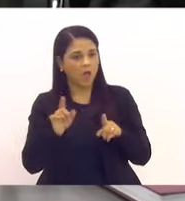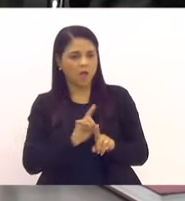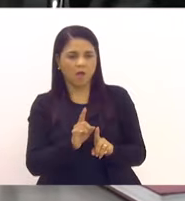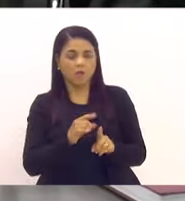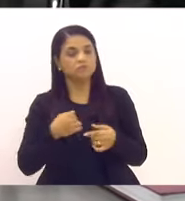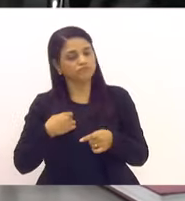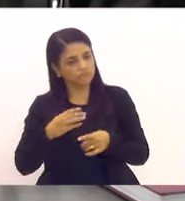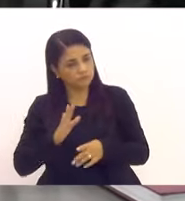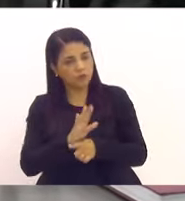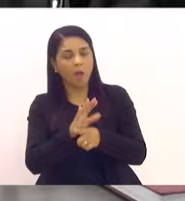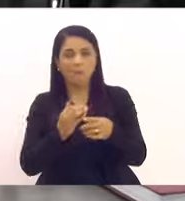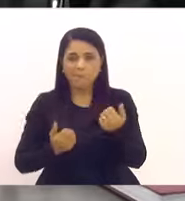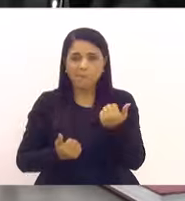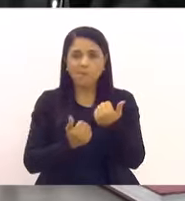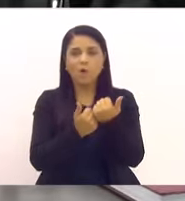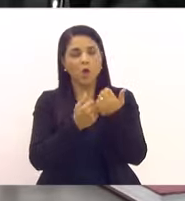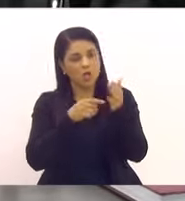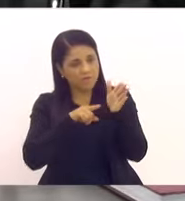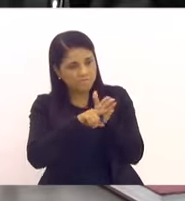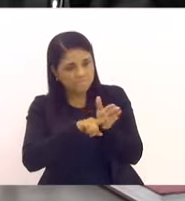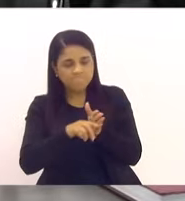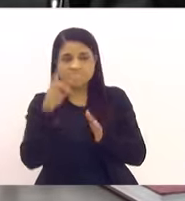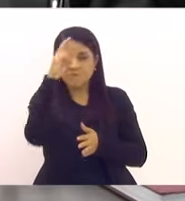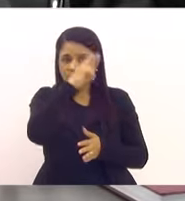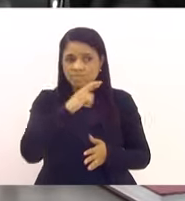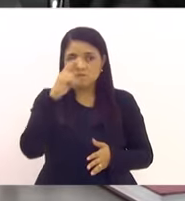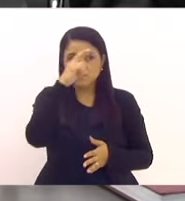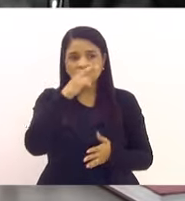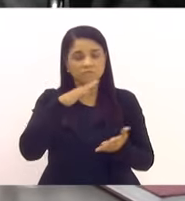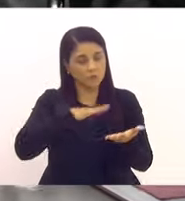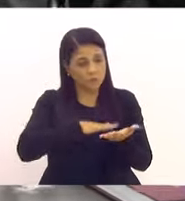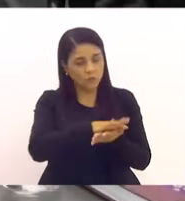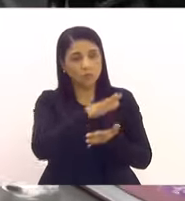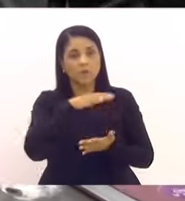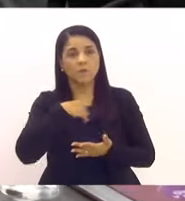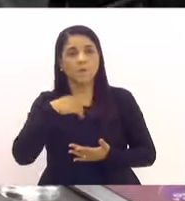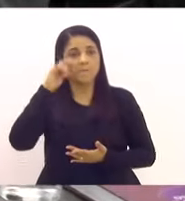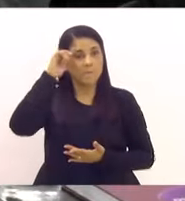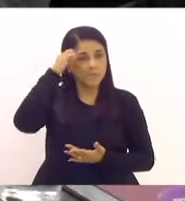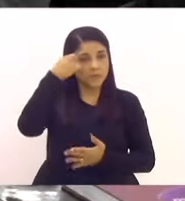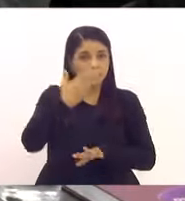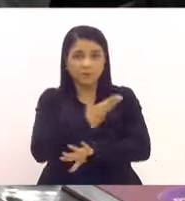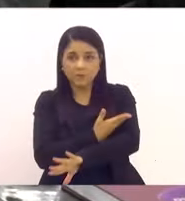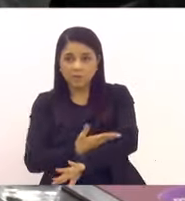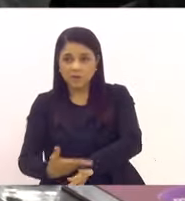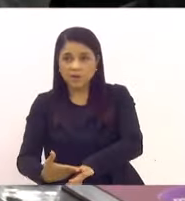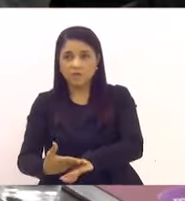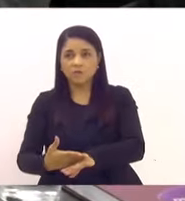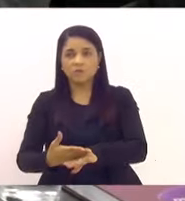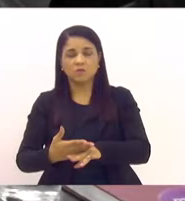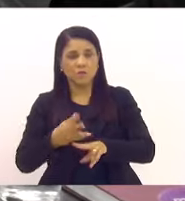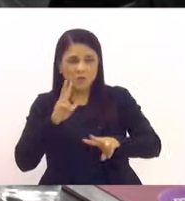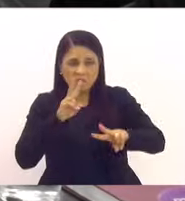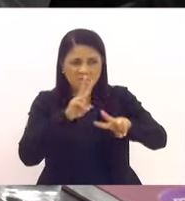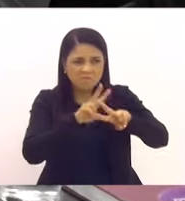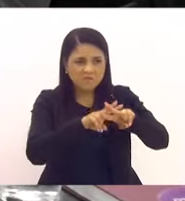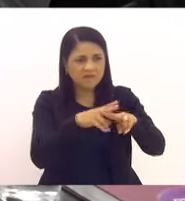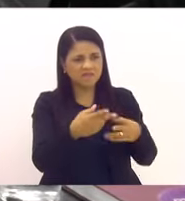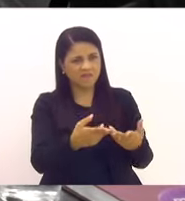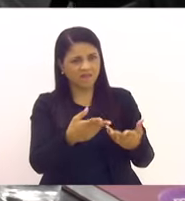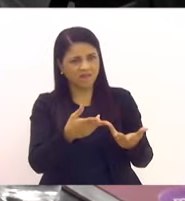queria obstáculo algum, pelo contrário. Investigativa de ter uma fotocópia em preto e branco, em papel, tirada da internet, e prender alguém por causa disso.